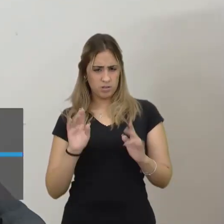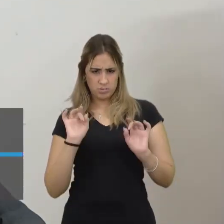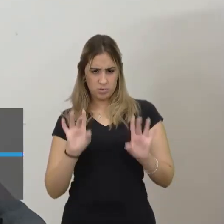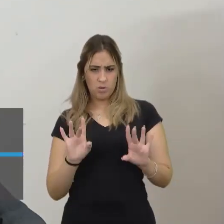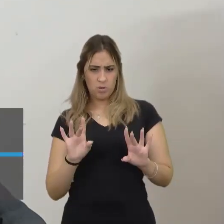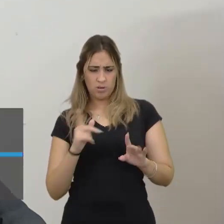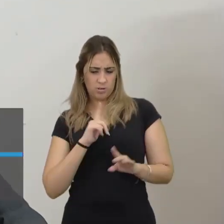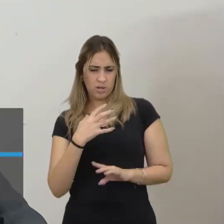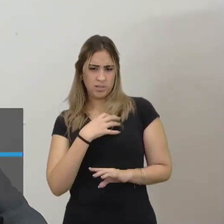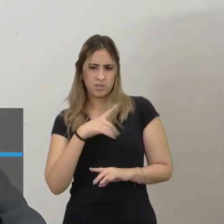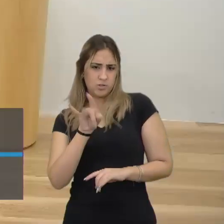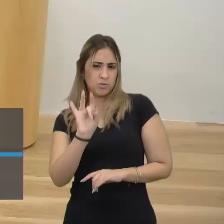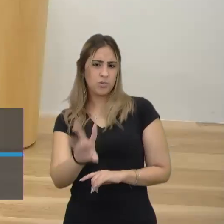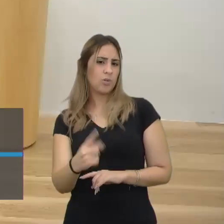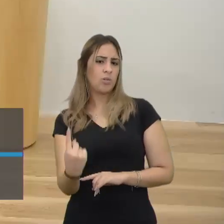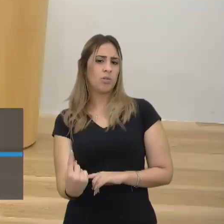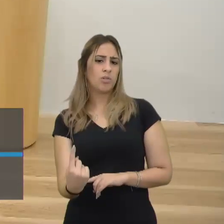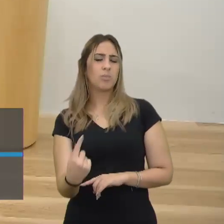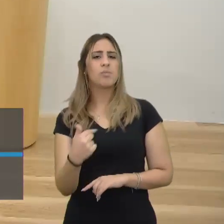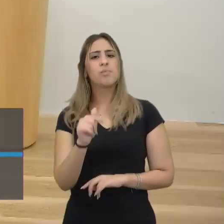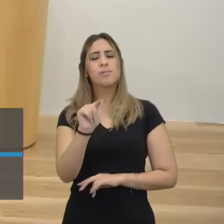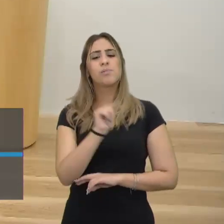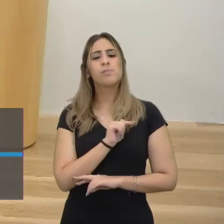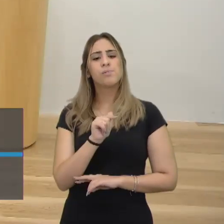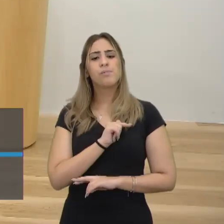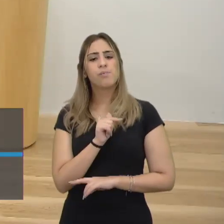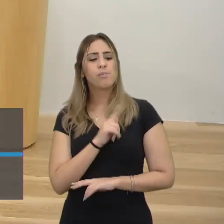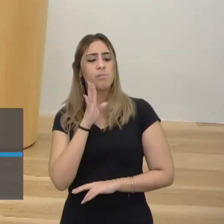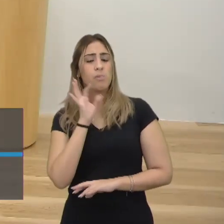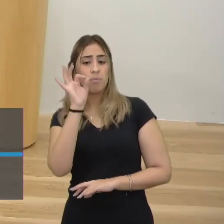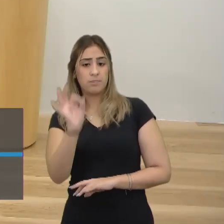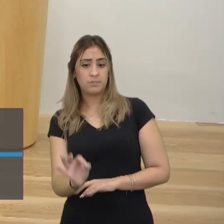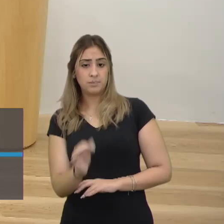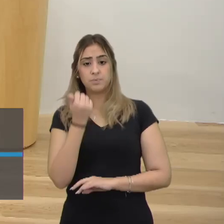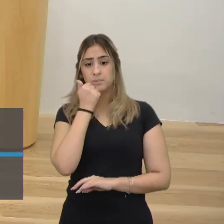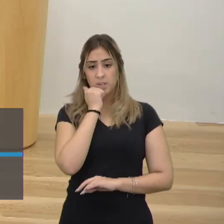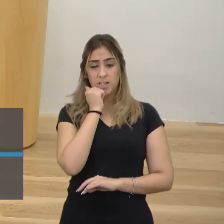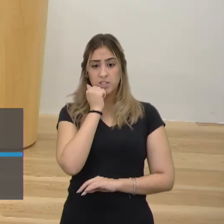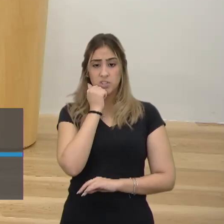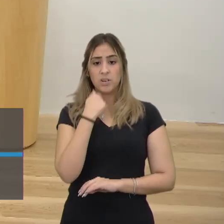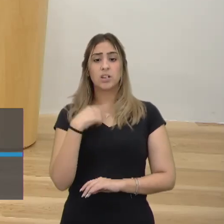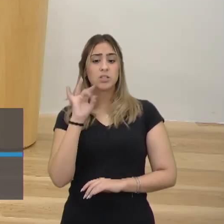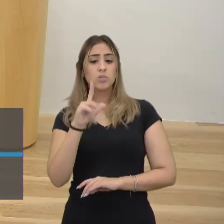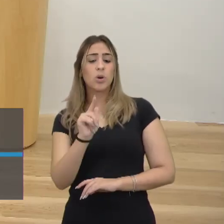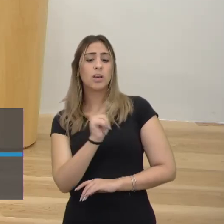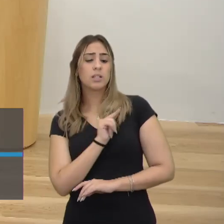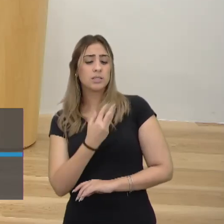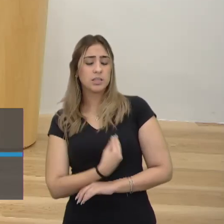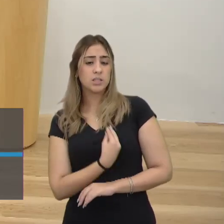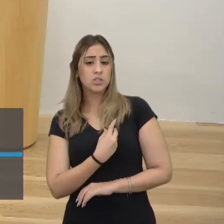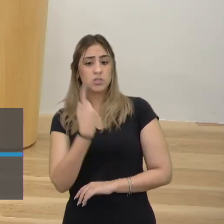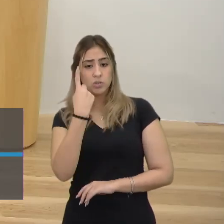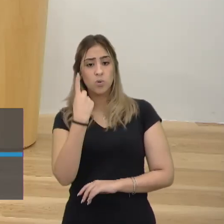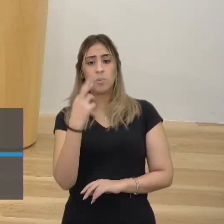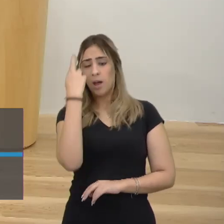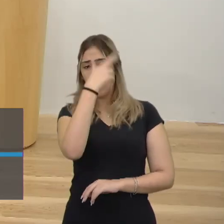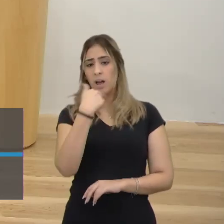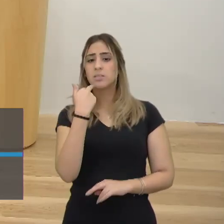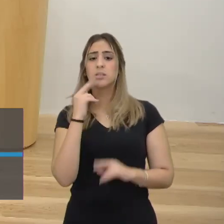bem! Ei, e quando nota que 10? A gente teve a certeza científica que só existe uma raça, a raça